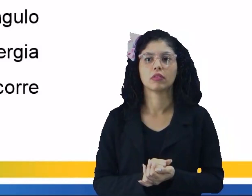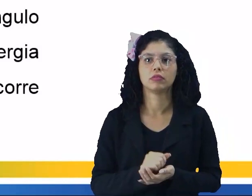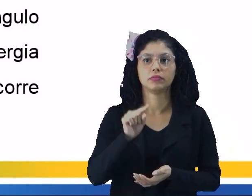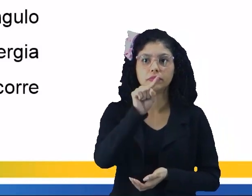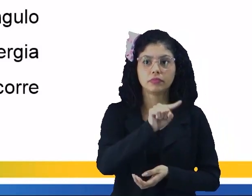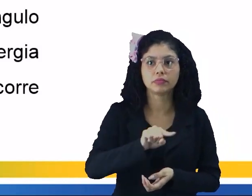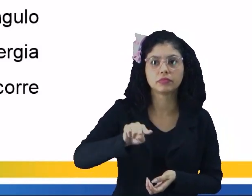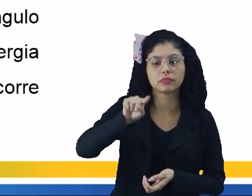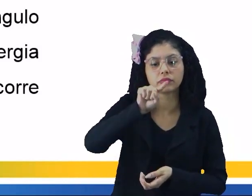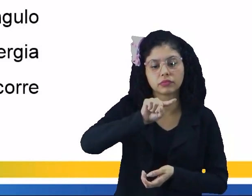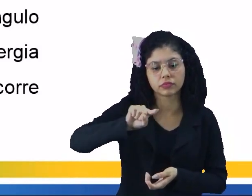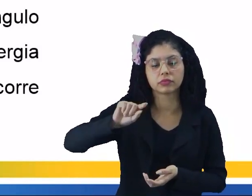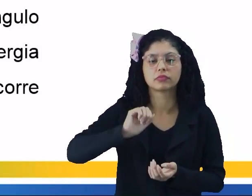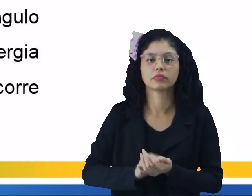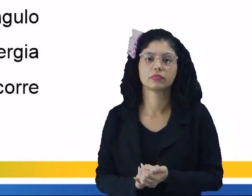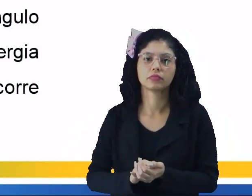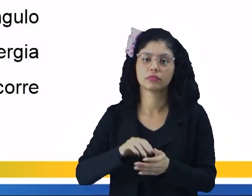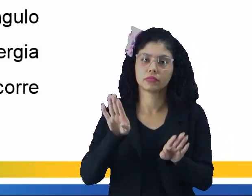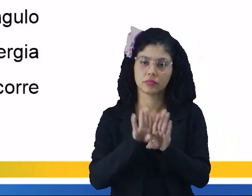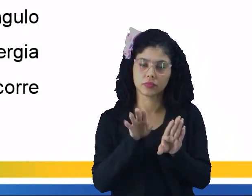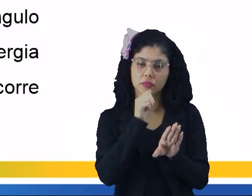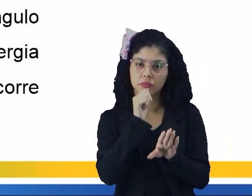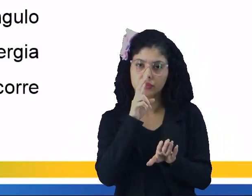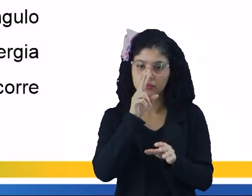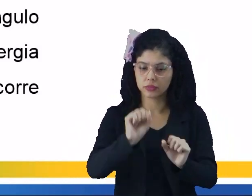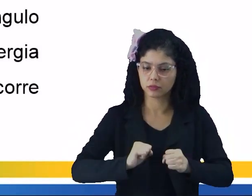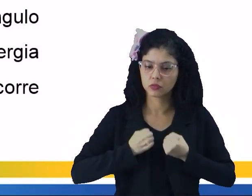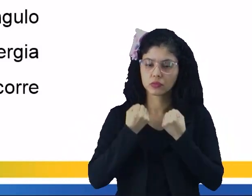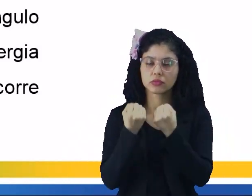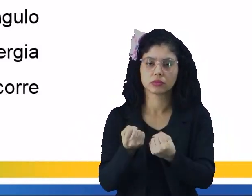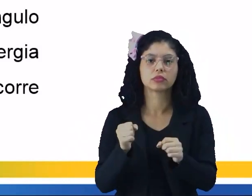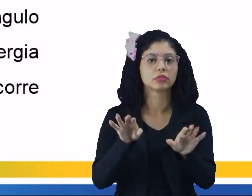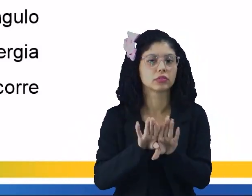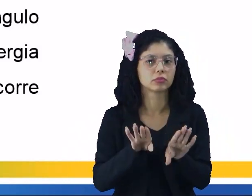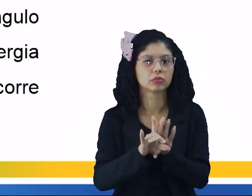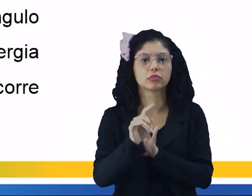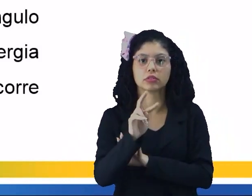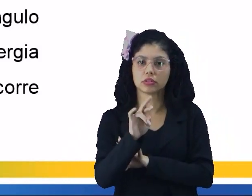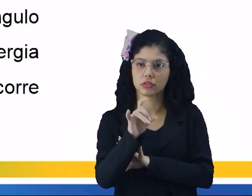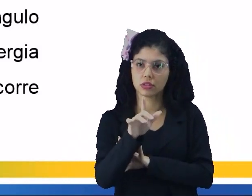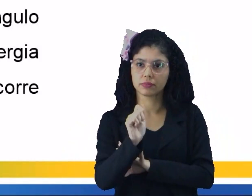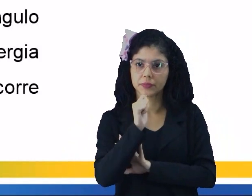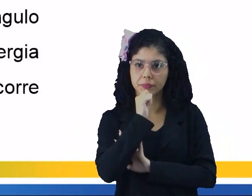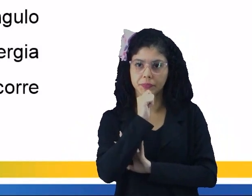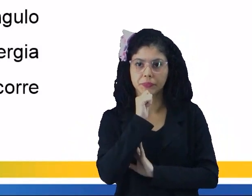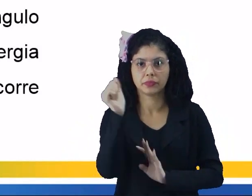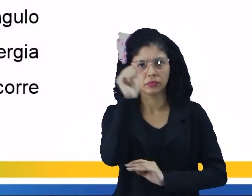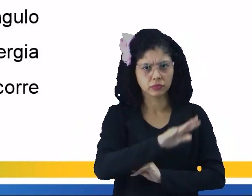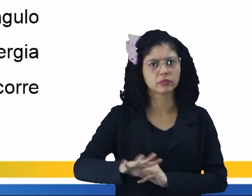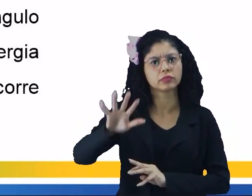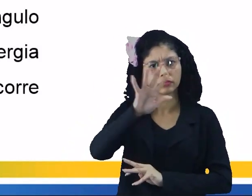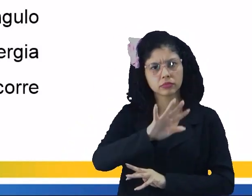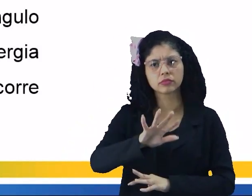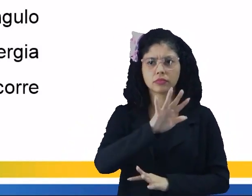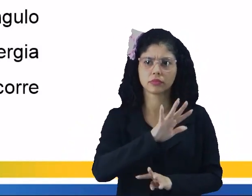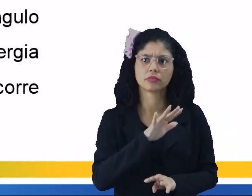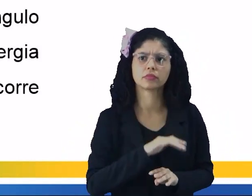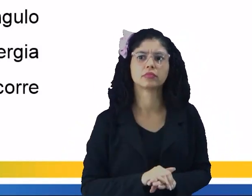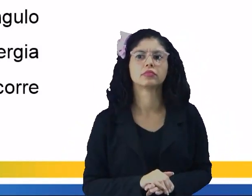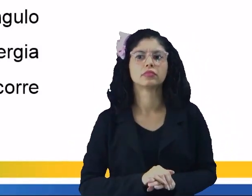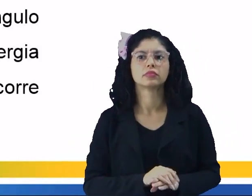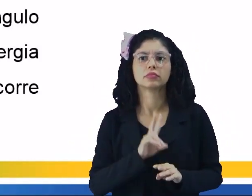o ângulo entre a orientação da força e do deslocamento. Geralmente esse ângulo, pessoal, vai ser